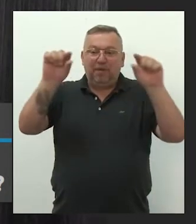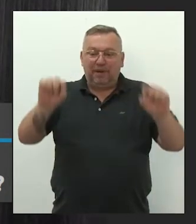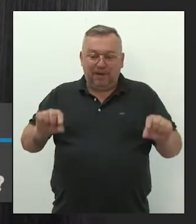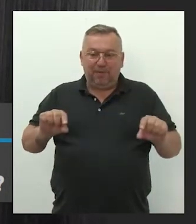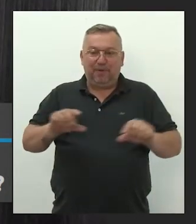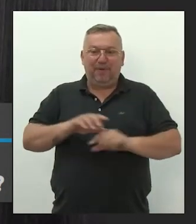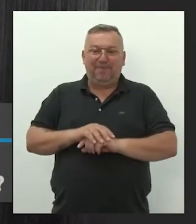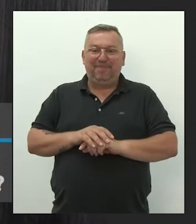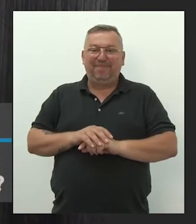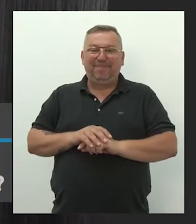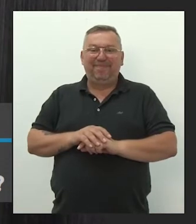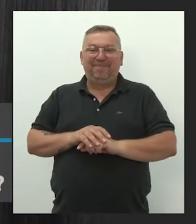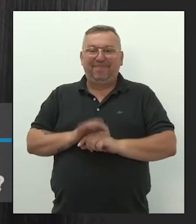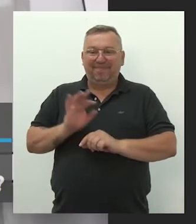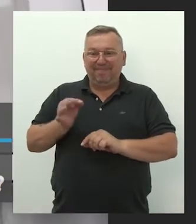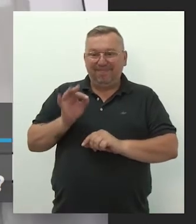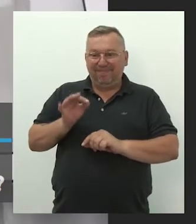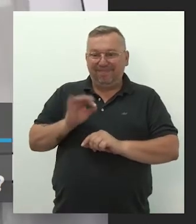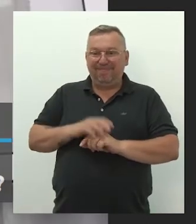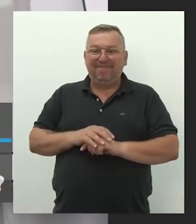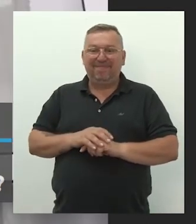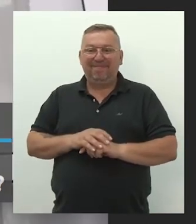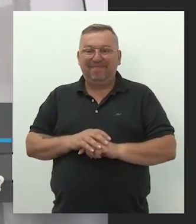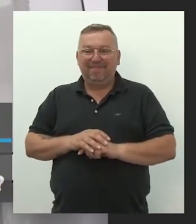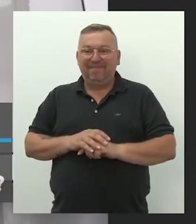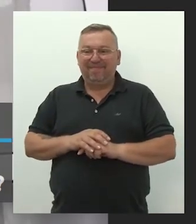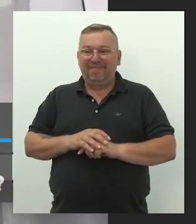falando perímetro, tá bom? Muito bem, gente.